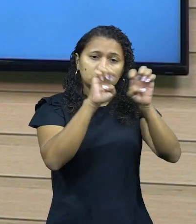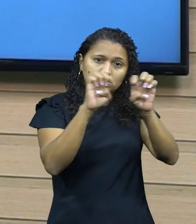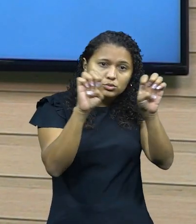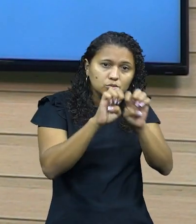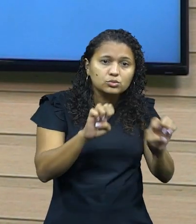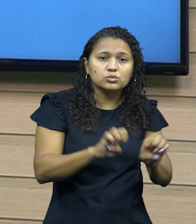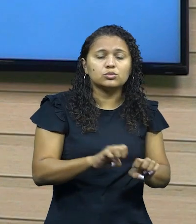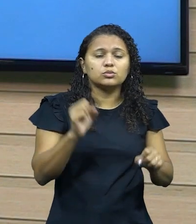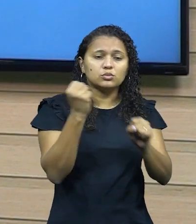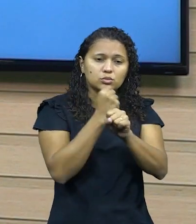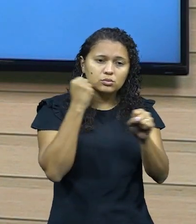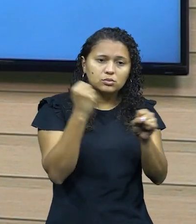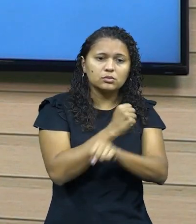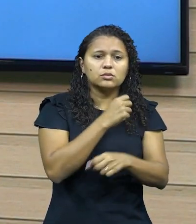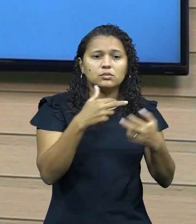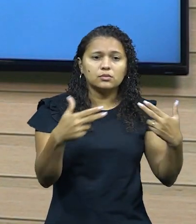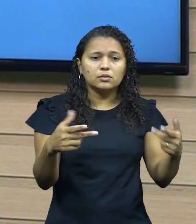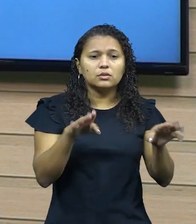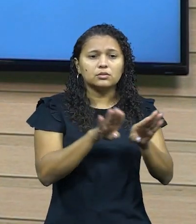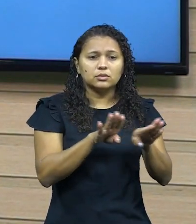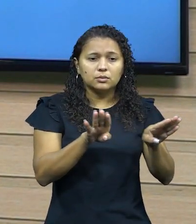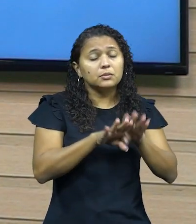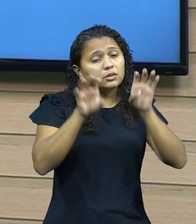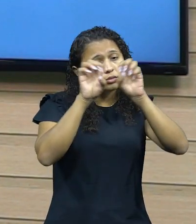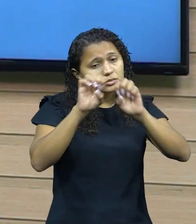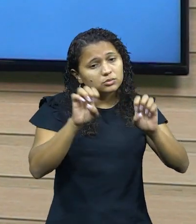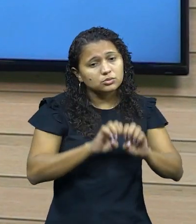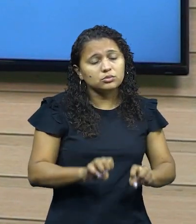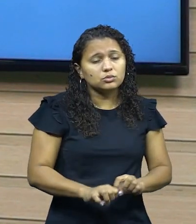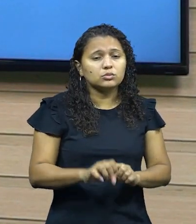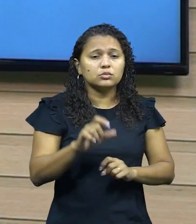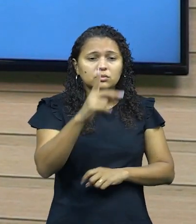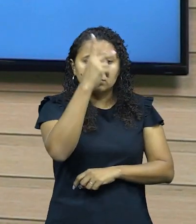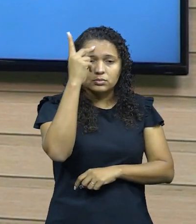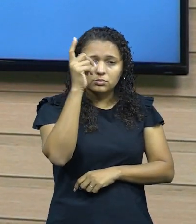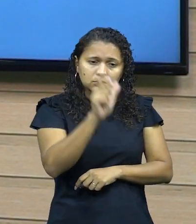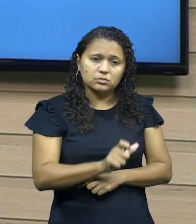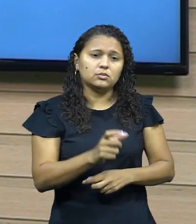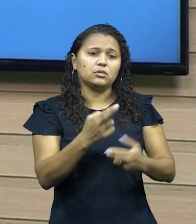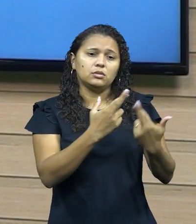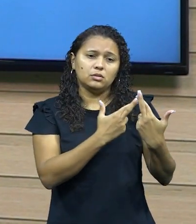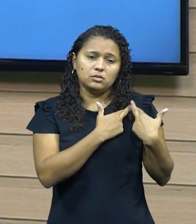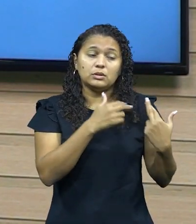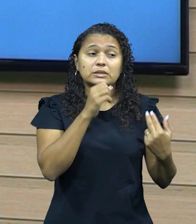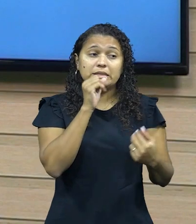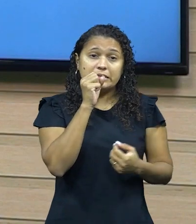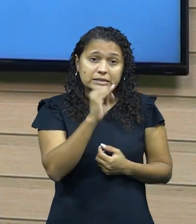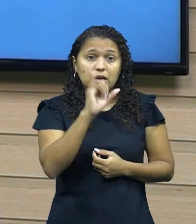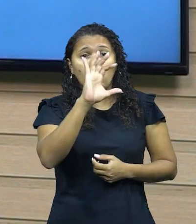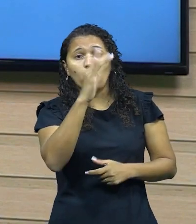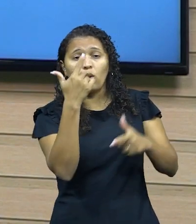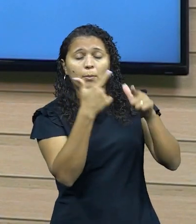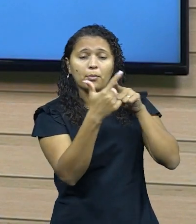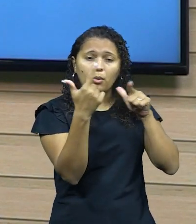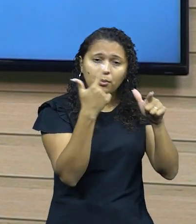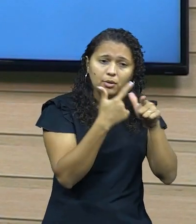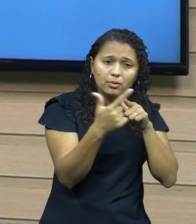estrutura quanto a infraestrutura, né? Então, ele tem que responder a caso ele